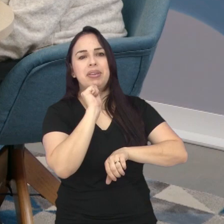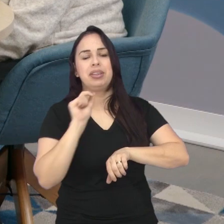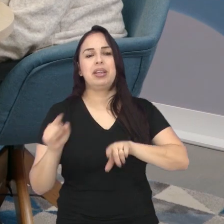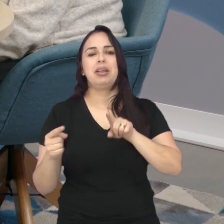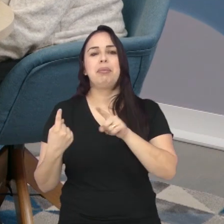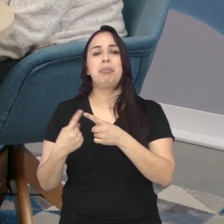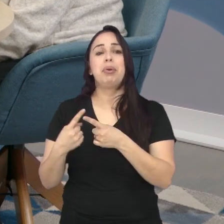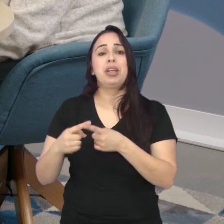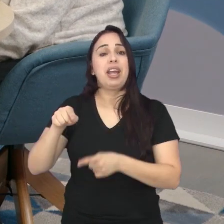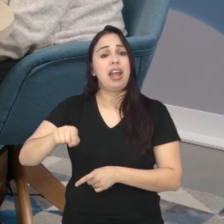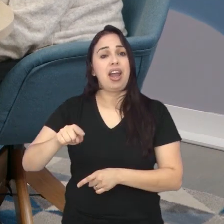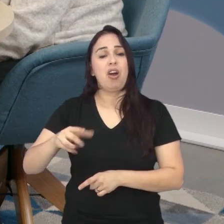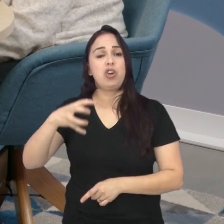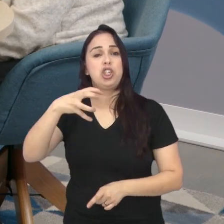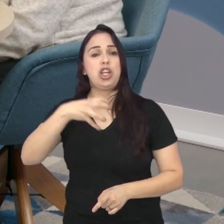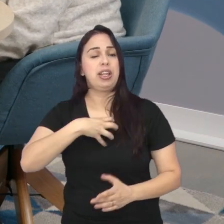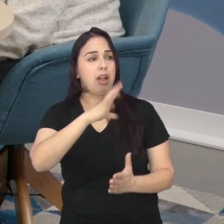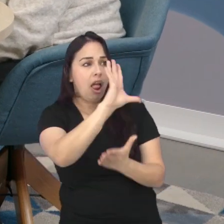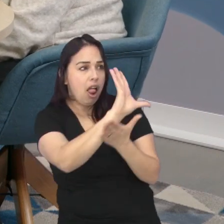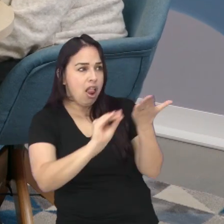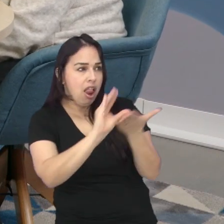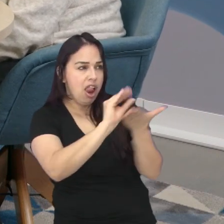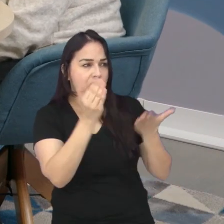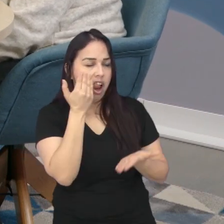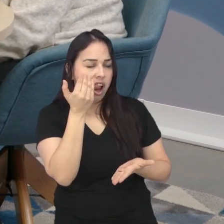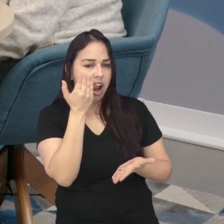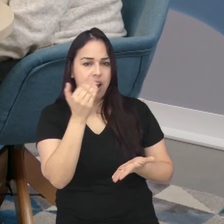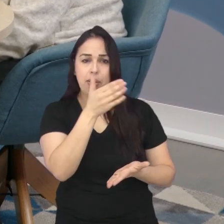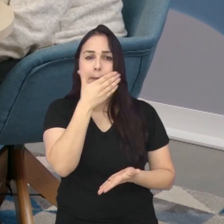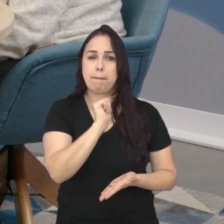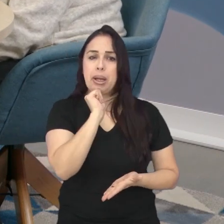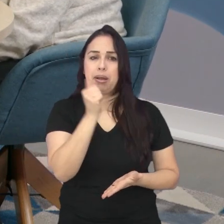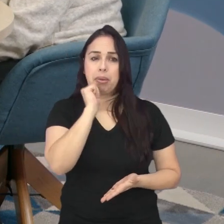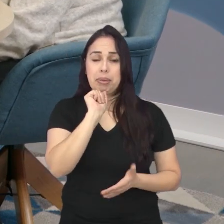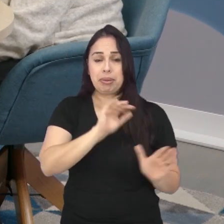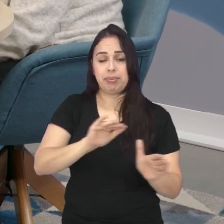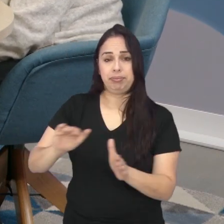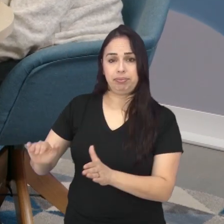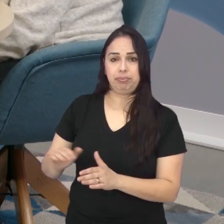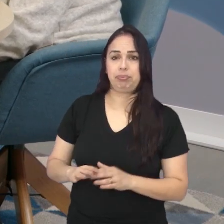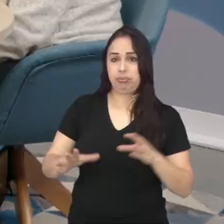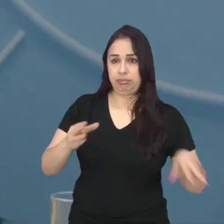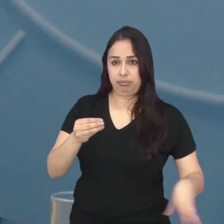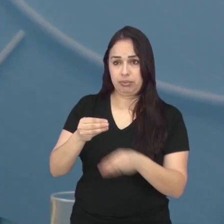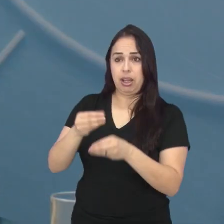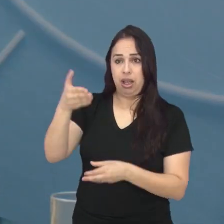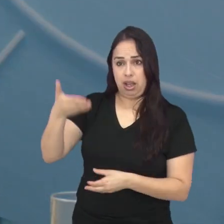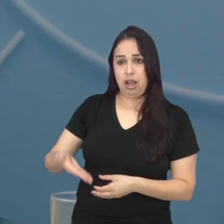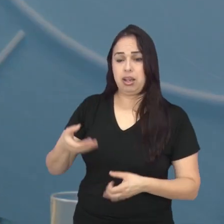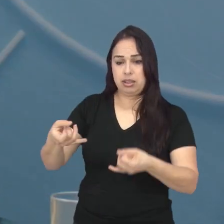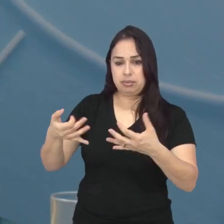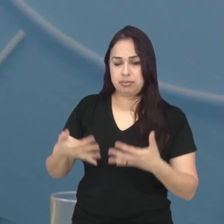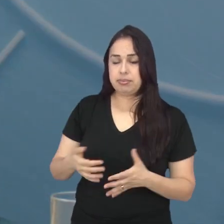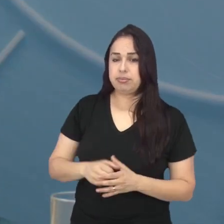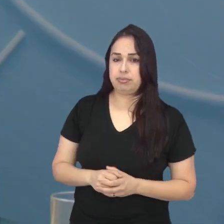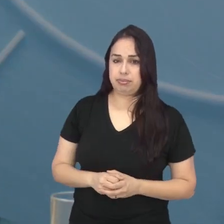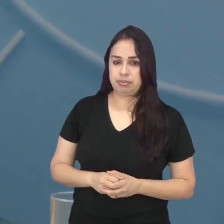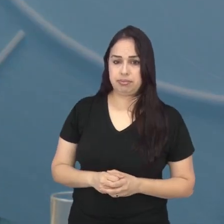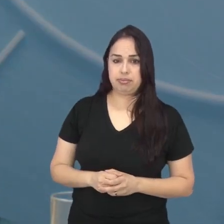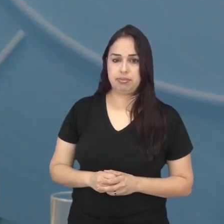a maioria reproduz aquele ambiente que ela viveu em casa. Exatamente. Completando isso que a doutora estava